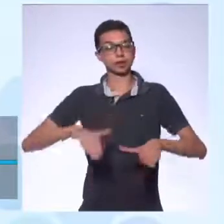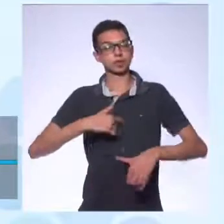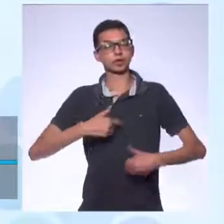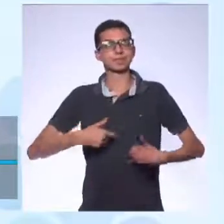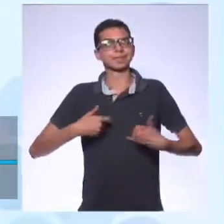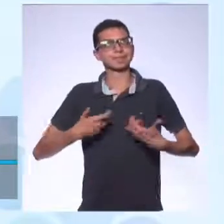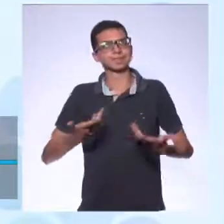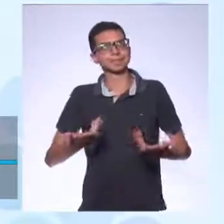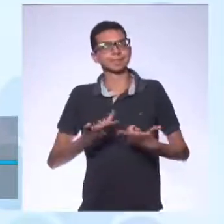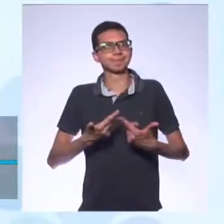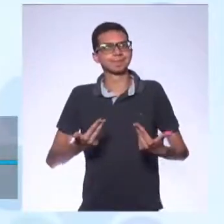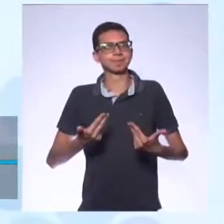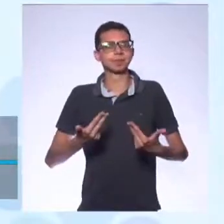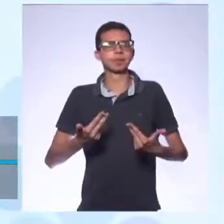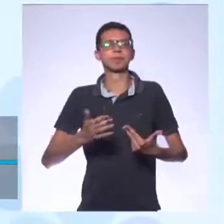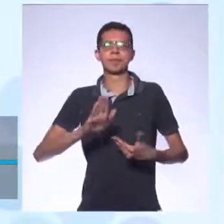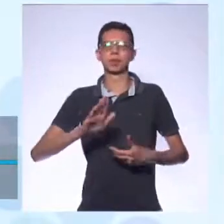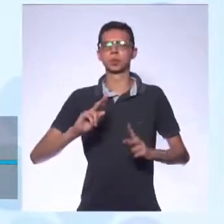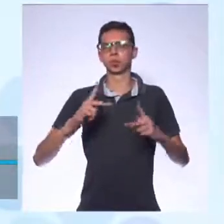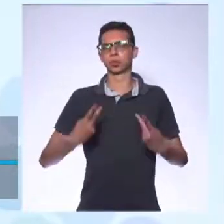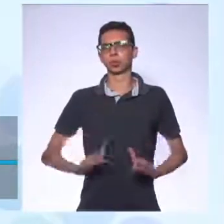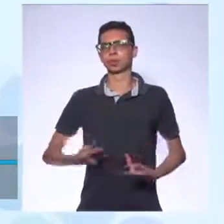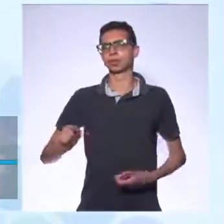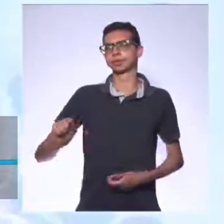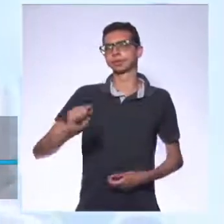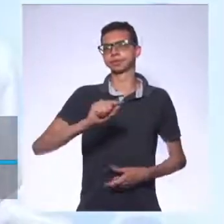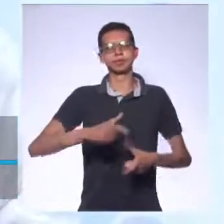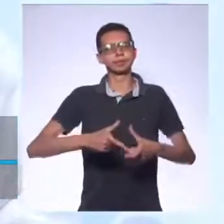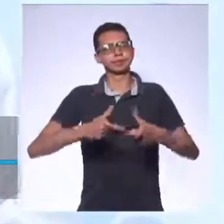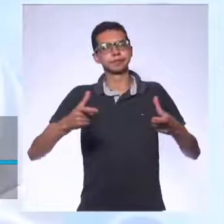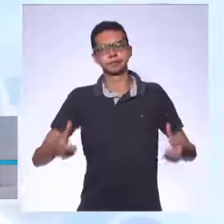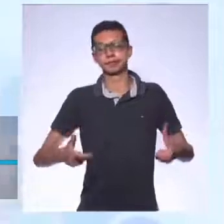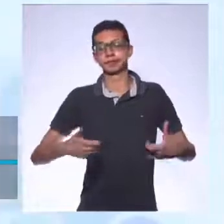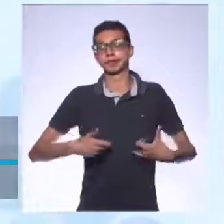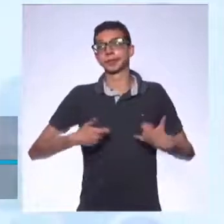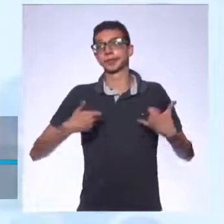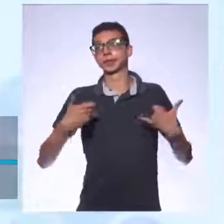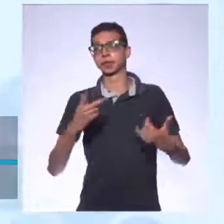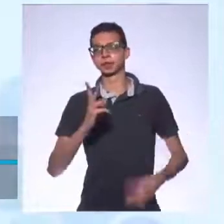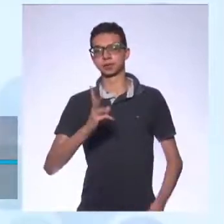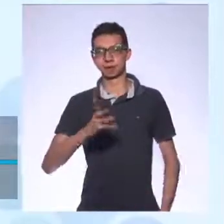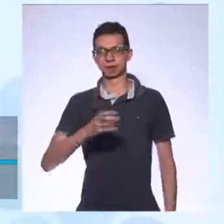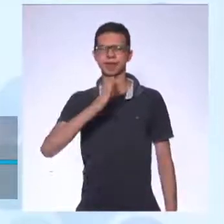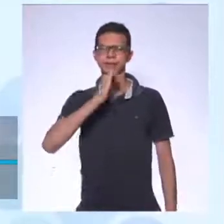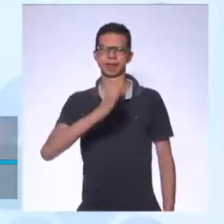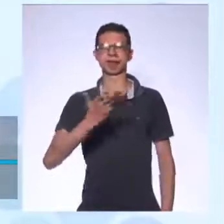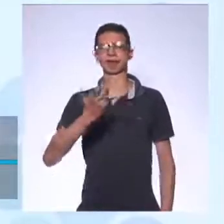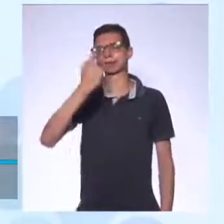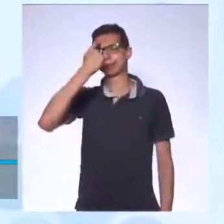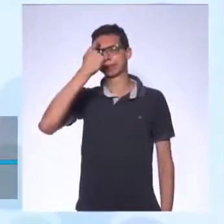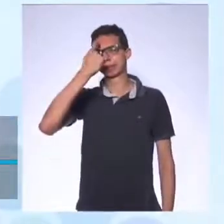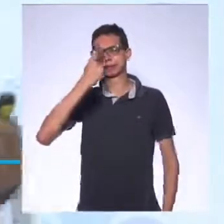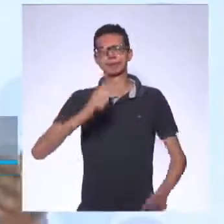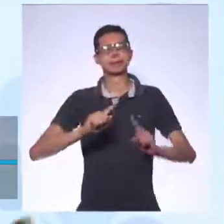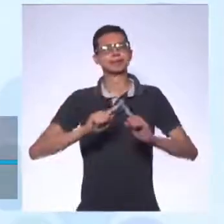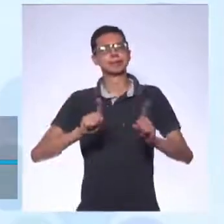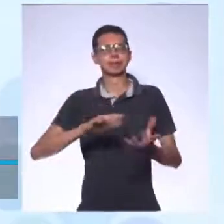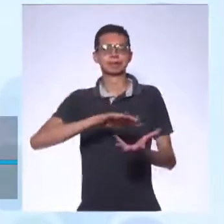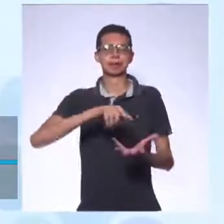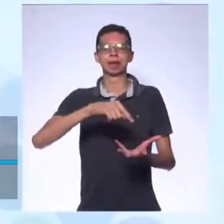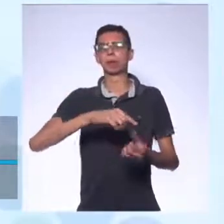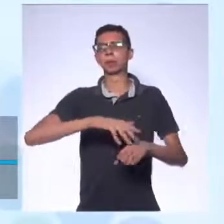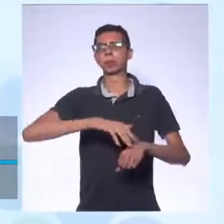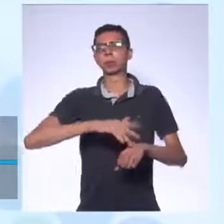mas o ser humano, via de regra, ele é egoísta. E aí a gente costuma falar o que? E o planeta está doente, tem aquela teoria de Gaia, né, do